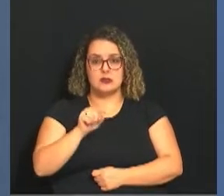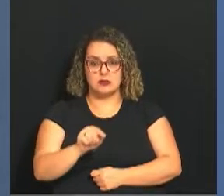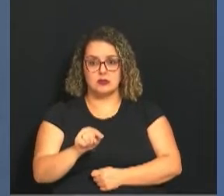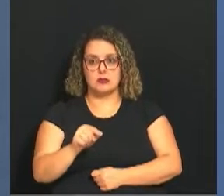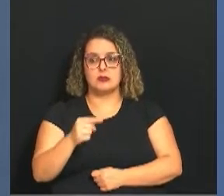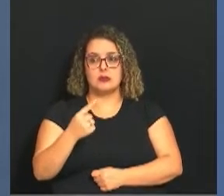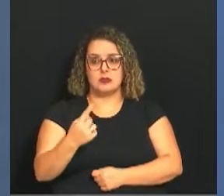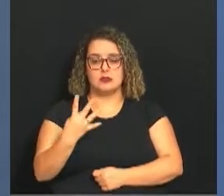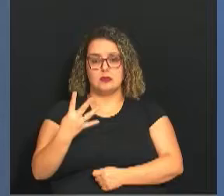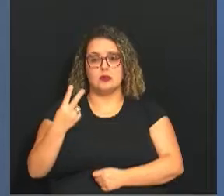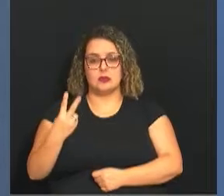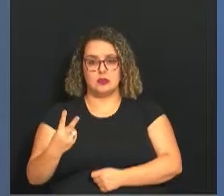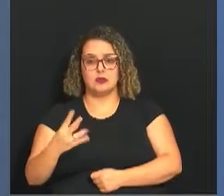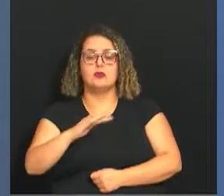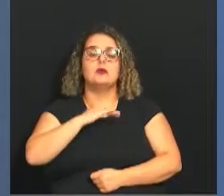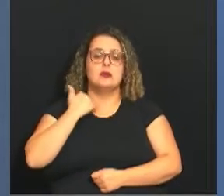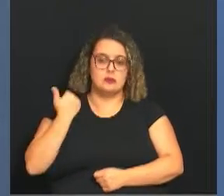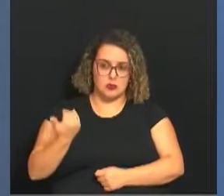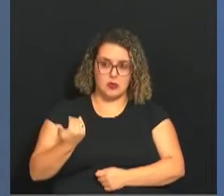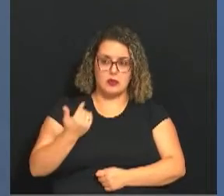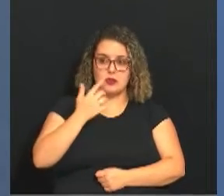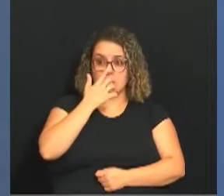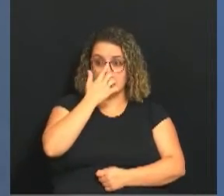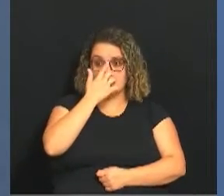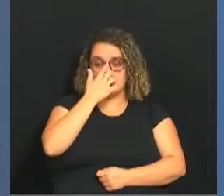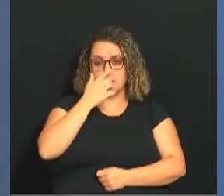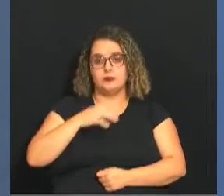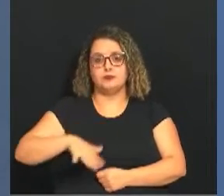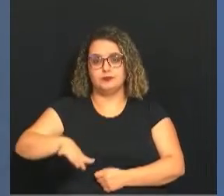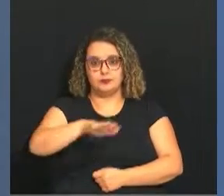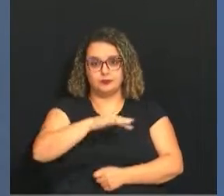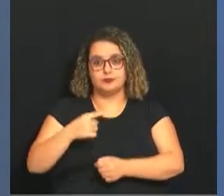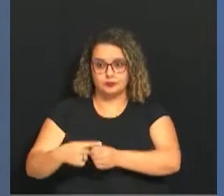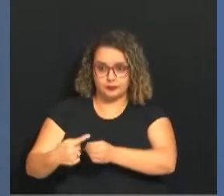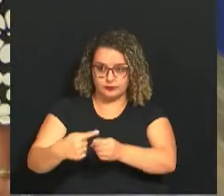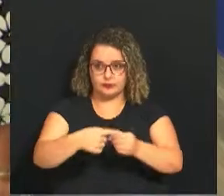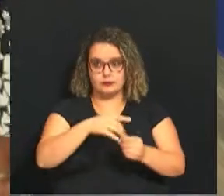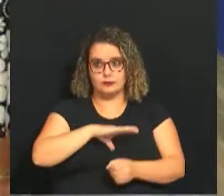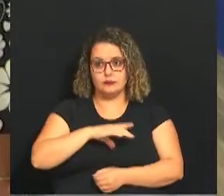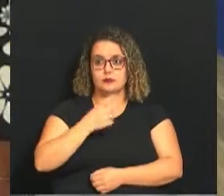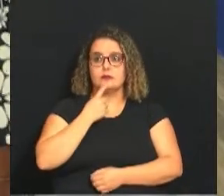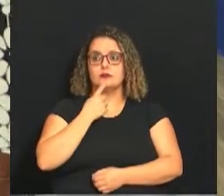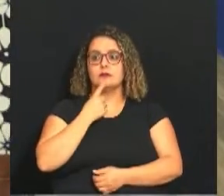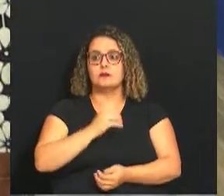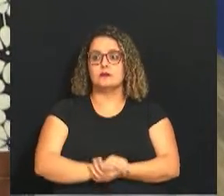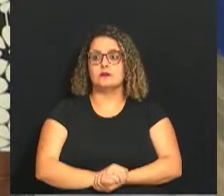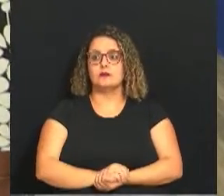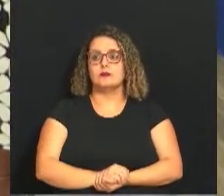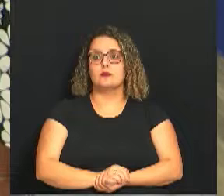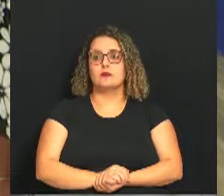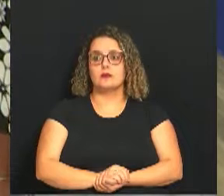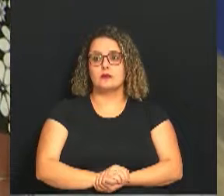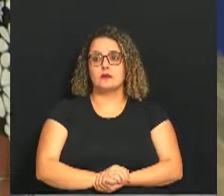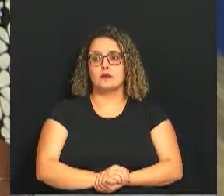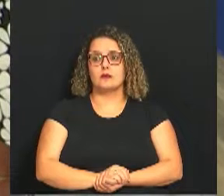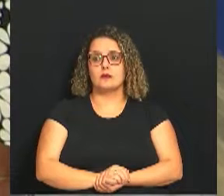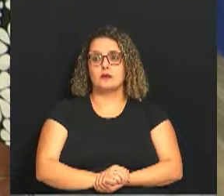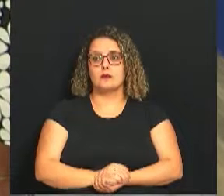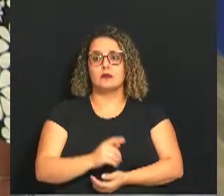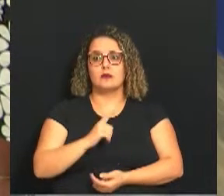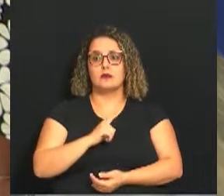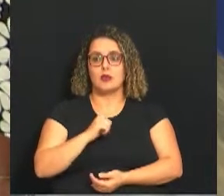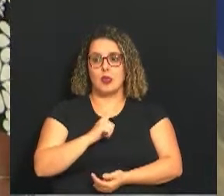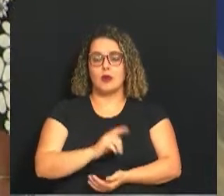164.642 óbitos. Vamos fazer a atualização da região metropolitana de Campinas. Olha, na nossa região, nós temos um